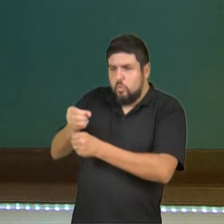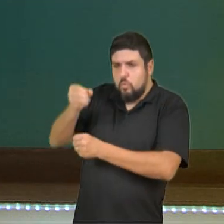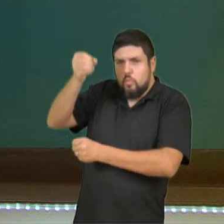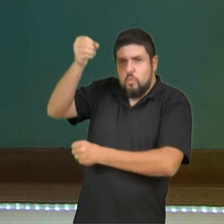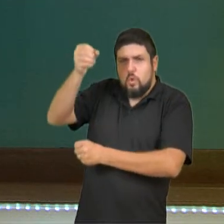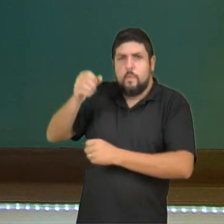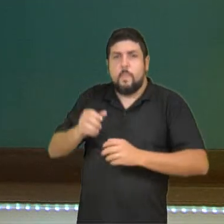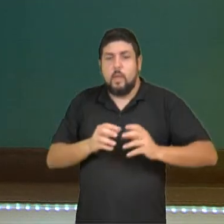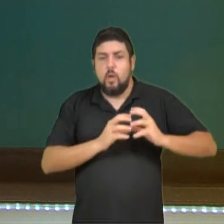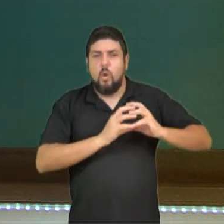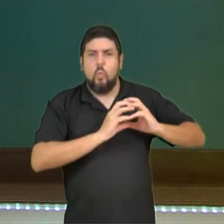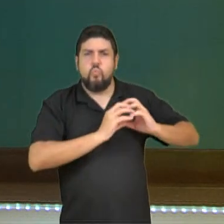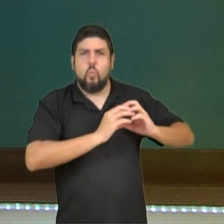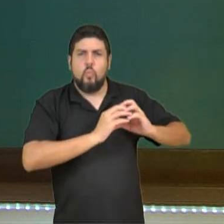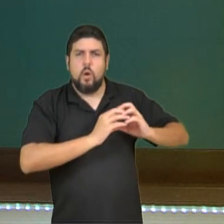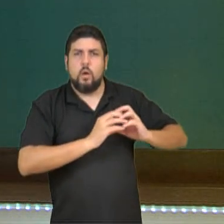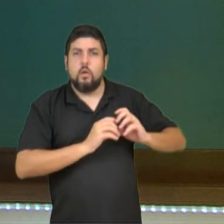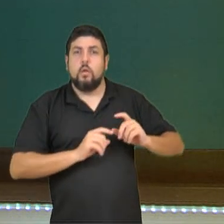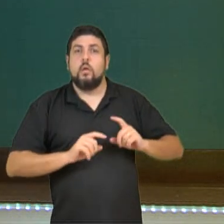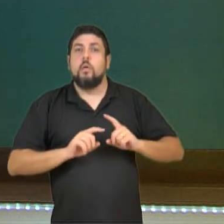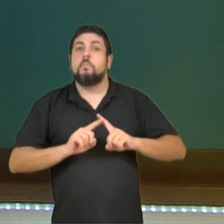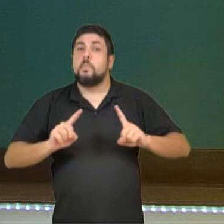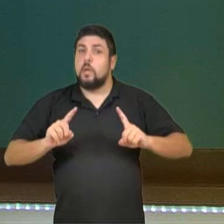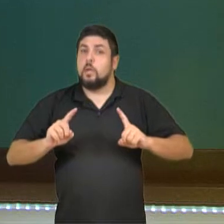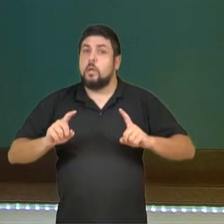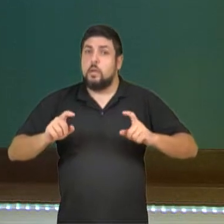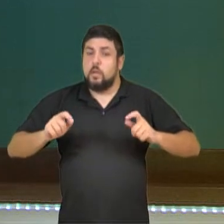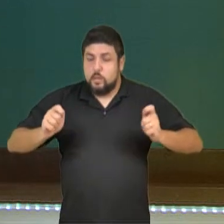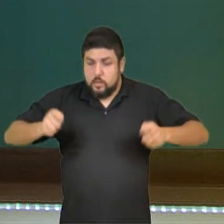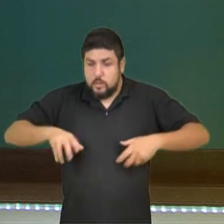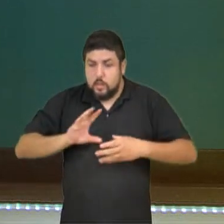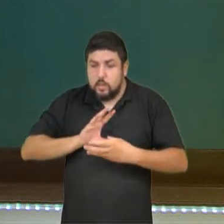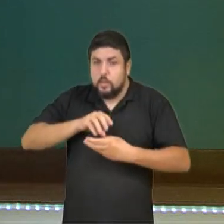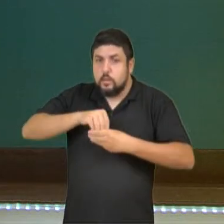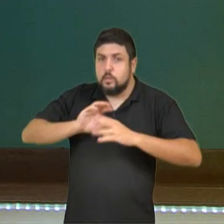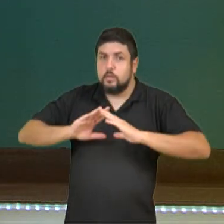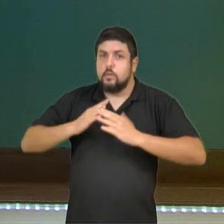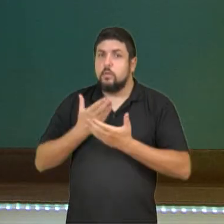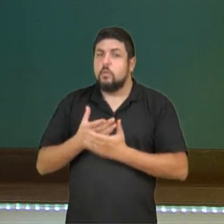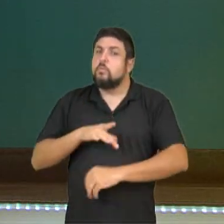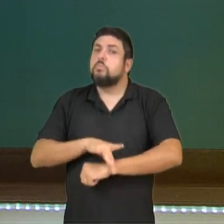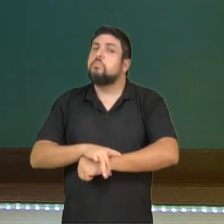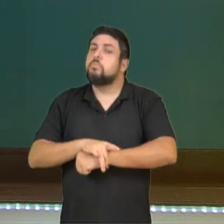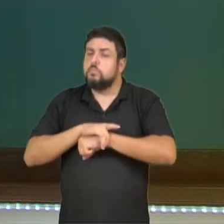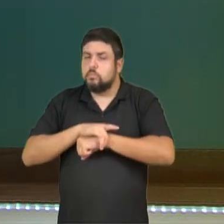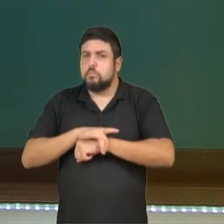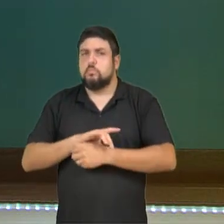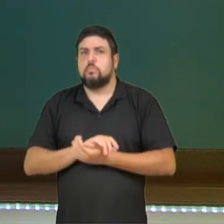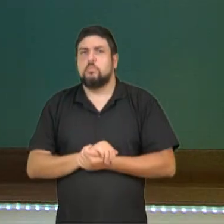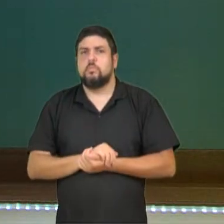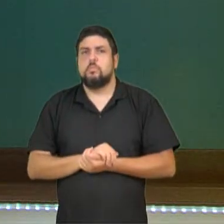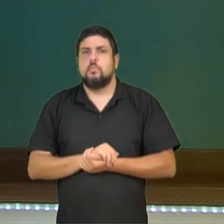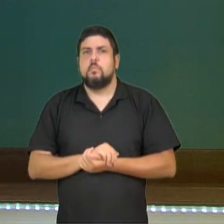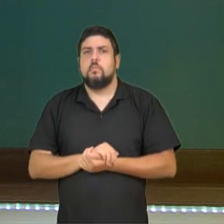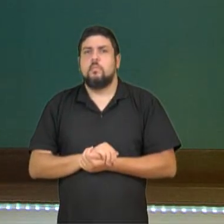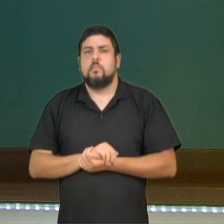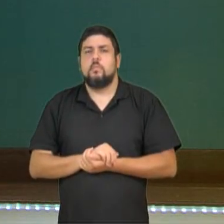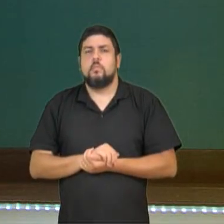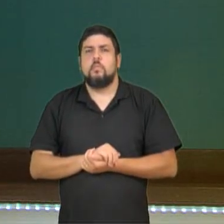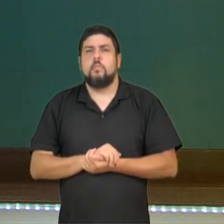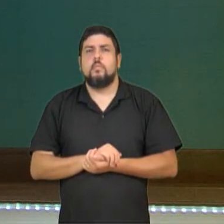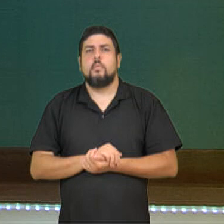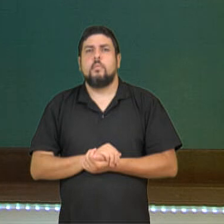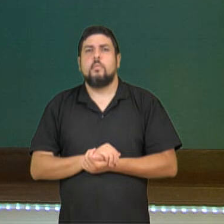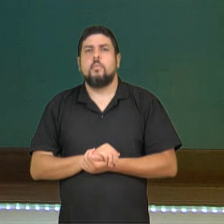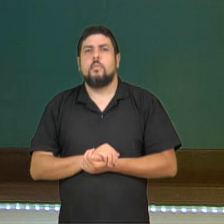ser desenvolvido com segurança em sua escola. Então tem que estar dentro da sua realidade e com